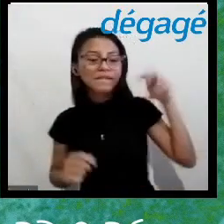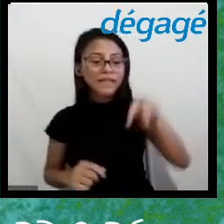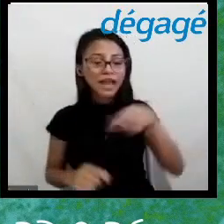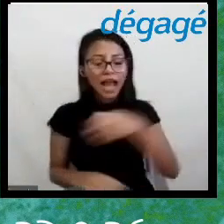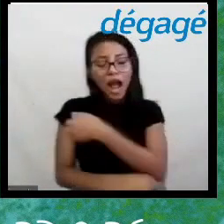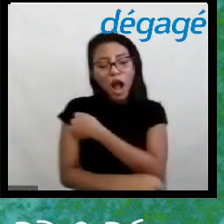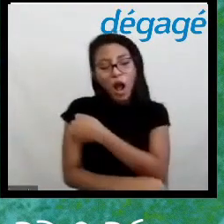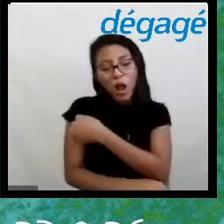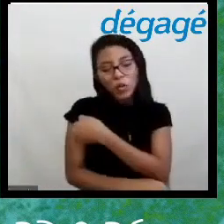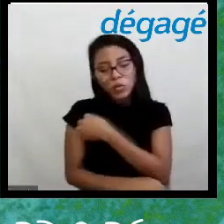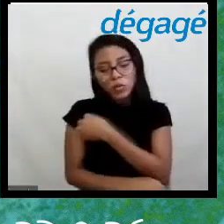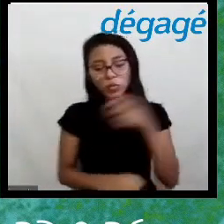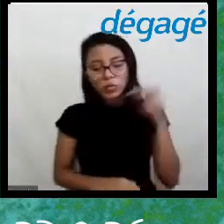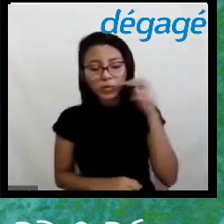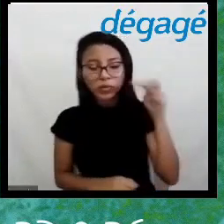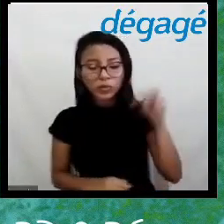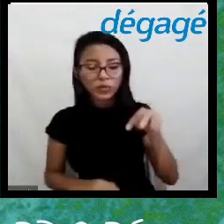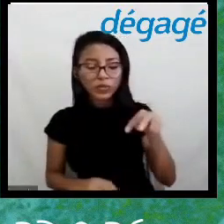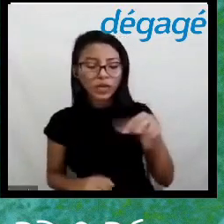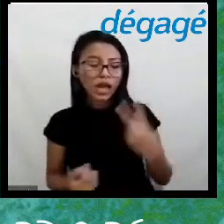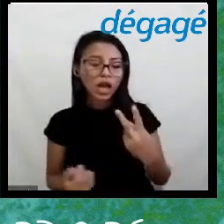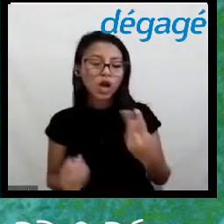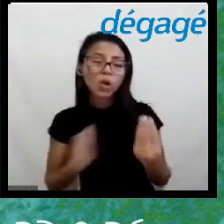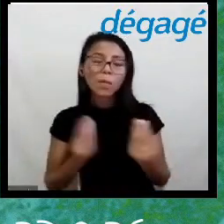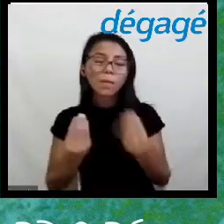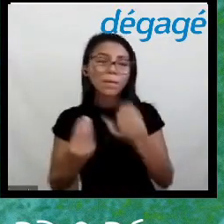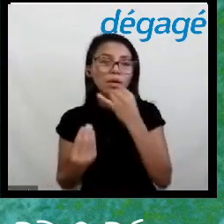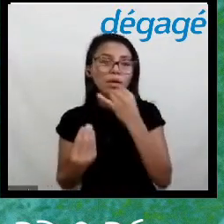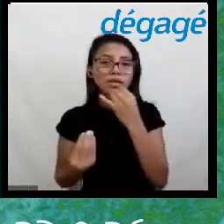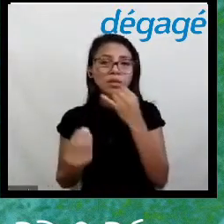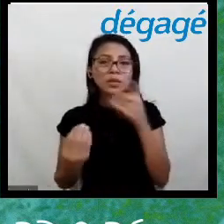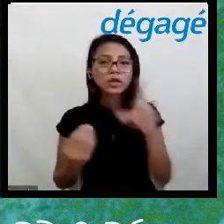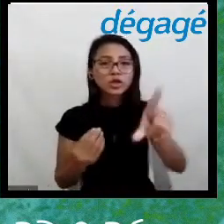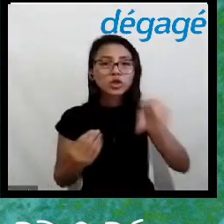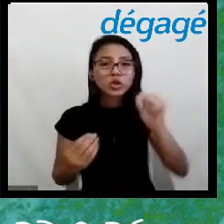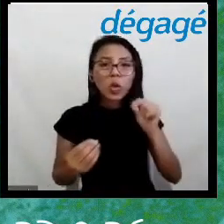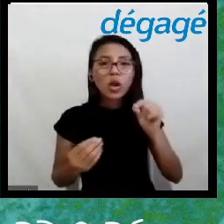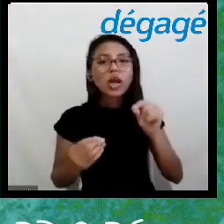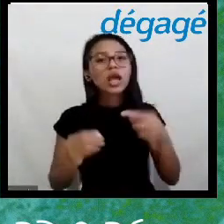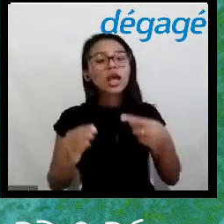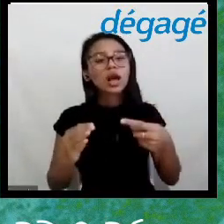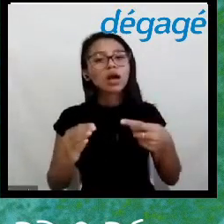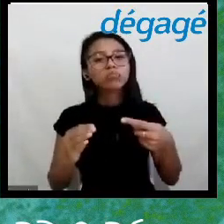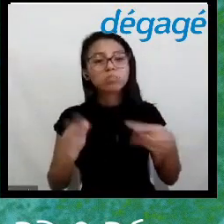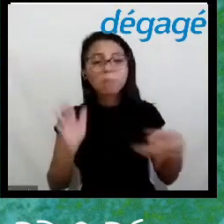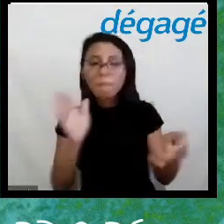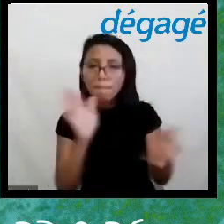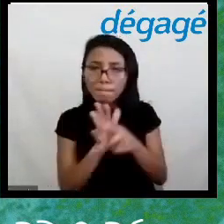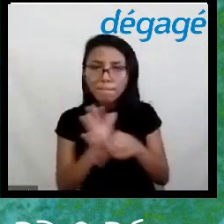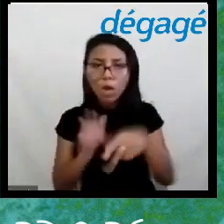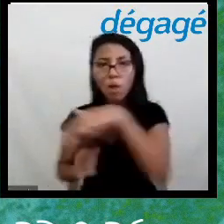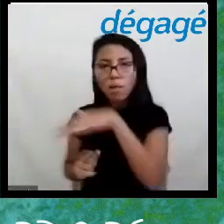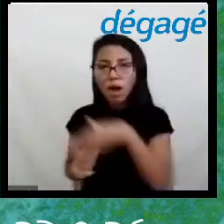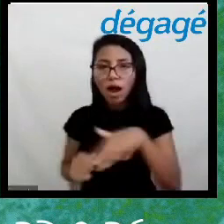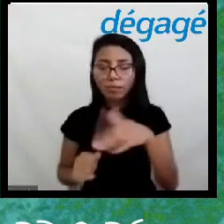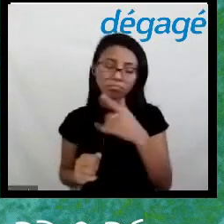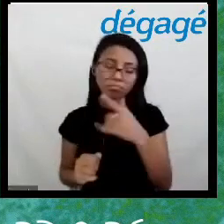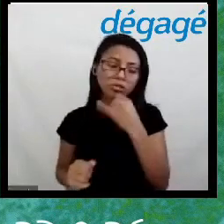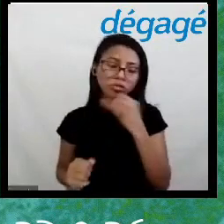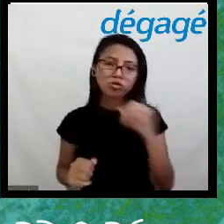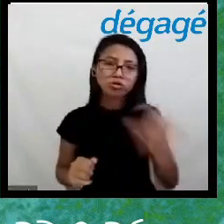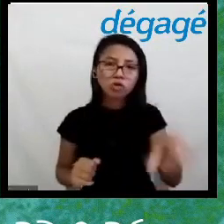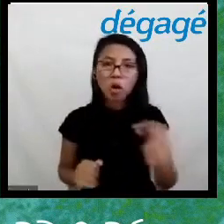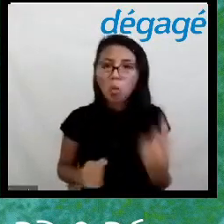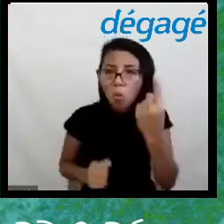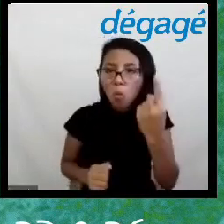ele achasse mais adequada, como se fosse isso, né? E aí, efetivamente, eu percebi que quando a